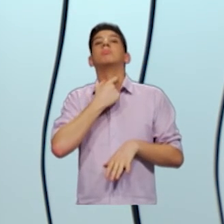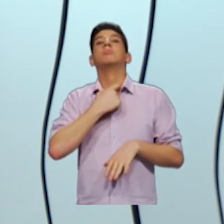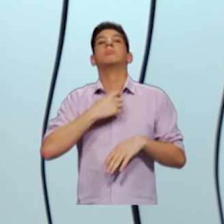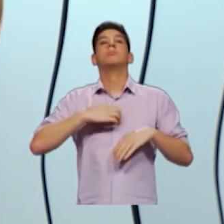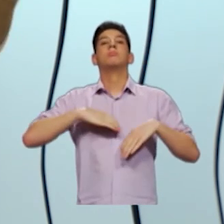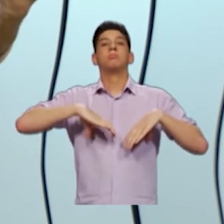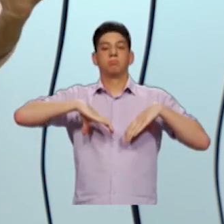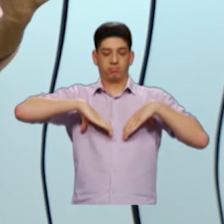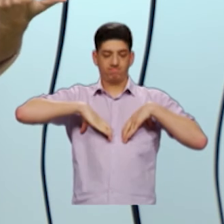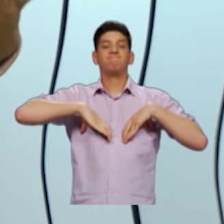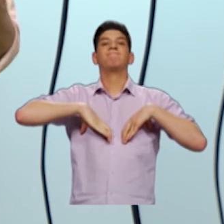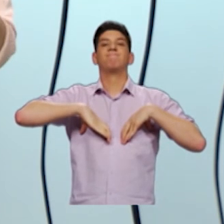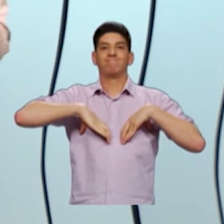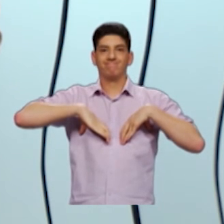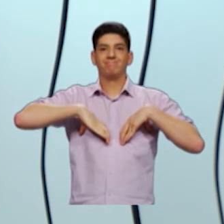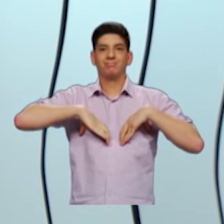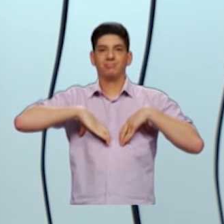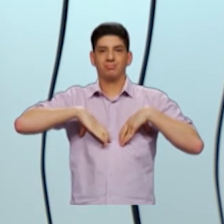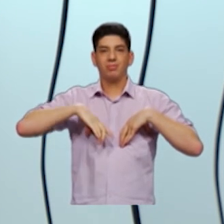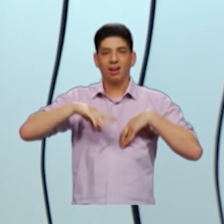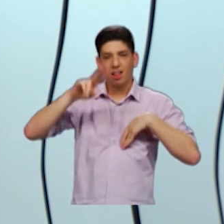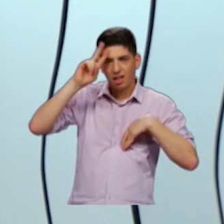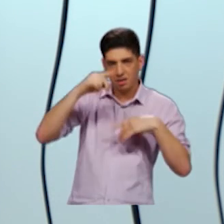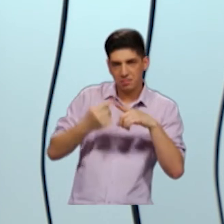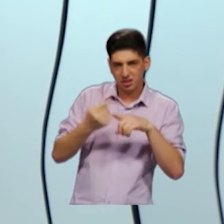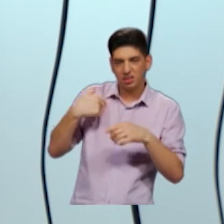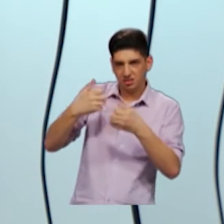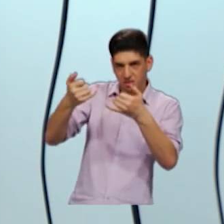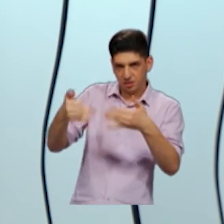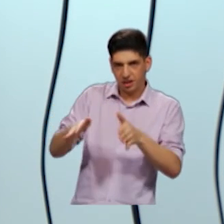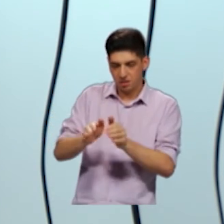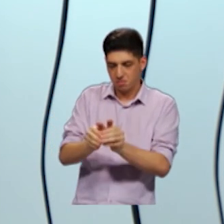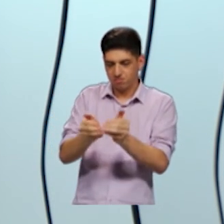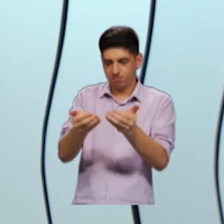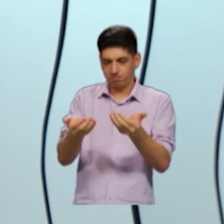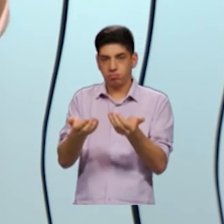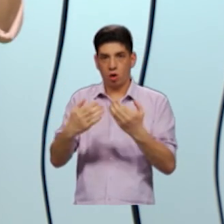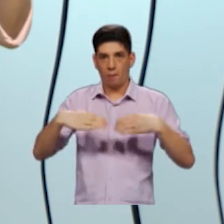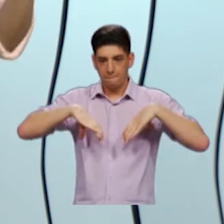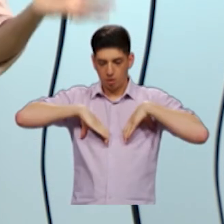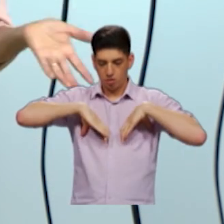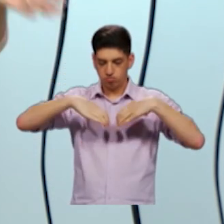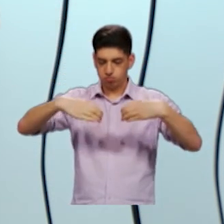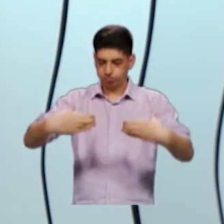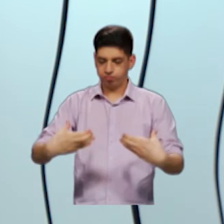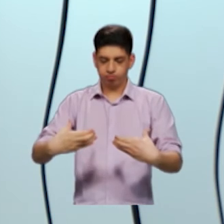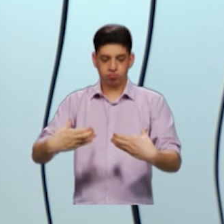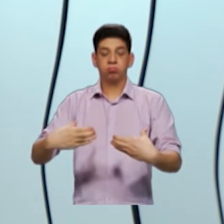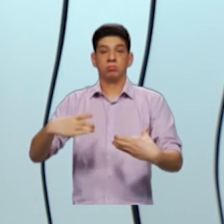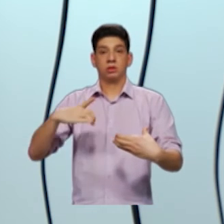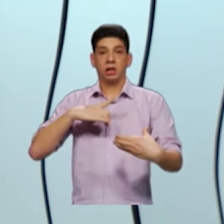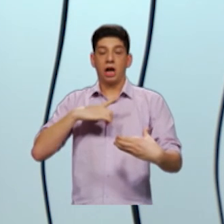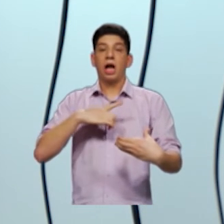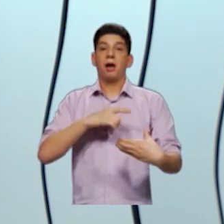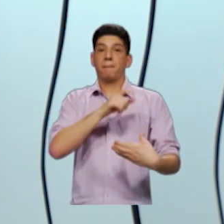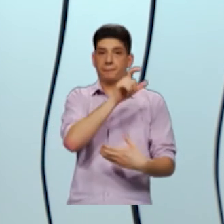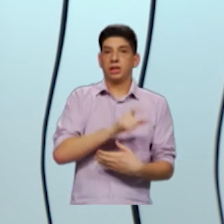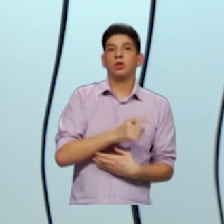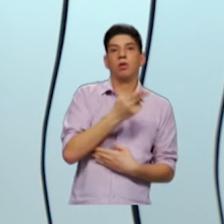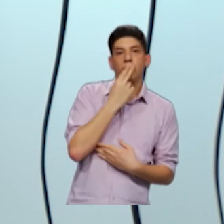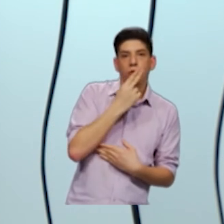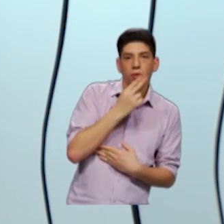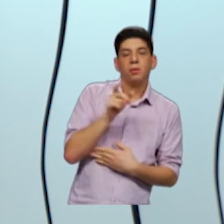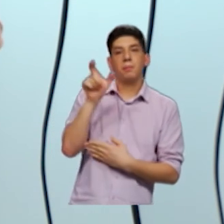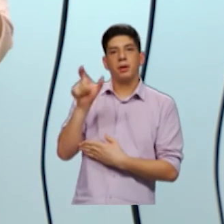pulmão. Falei na aula passada, na hora da dissecação do pulmão, que existe aí o pulmão de uma pessoa fumante, de uma pessoa não fumante, até a